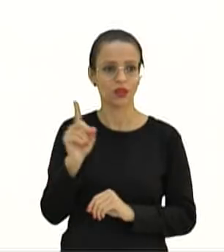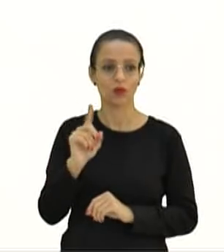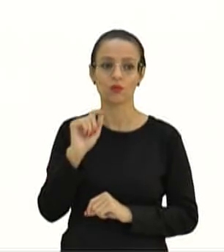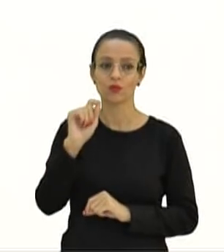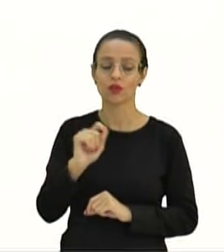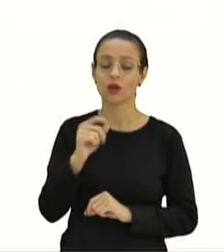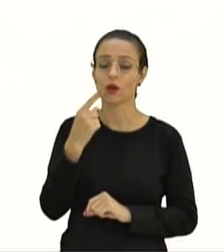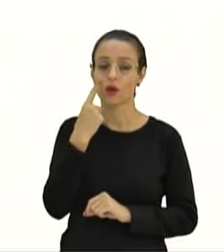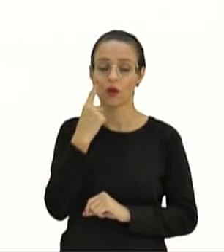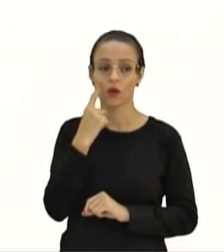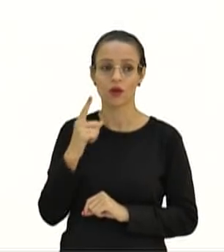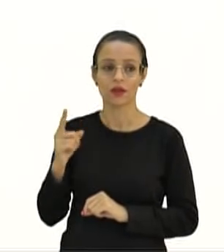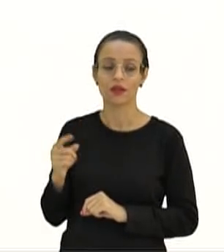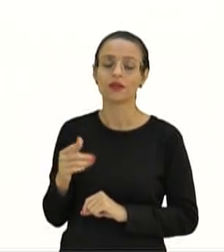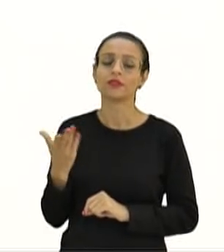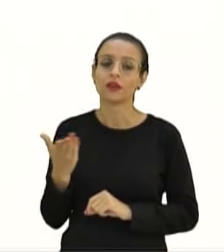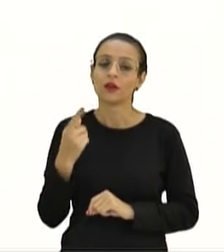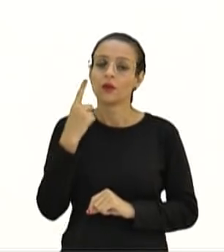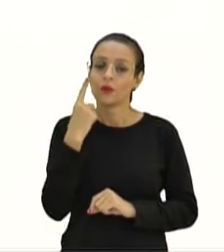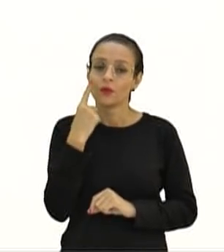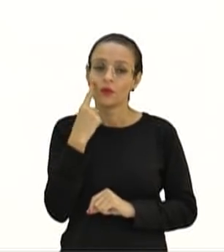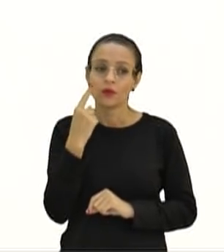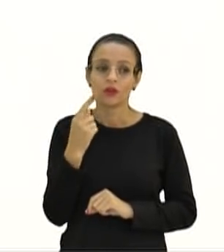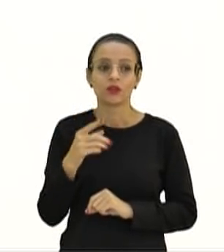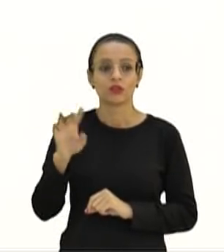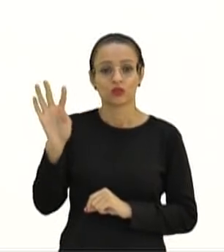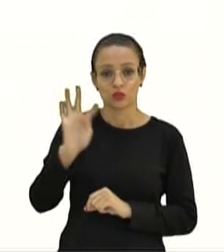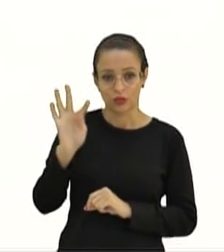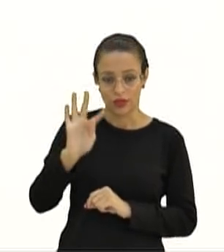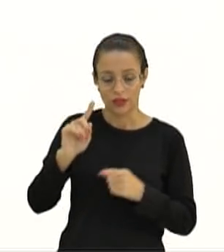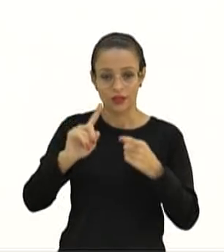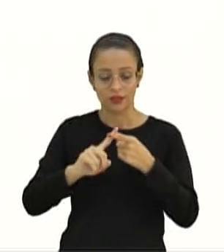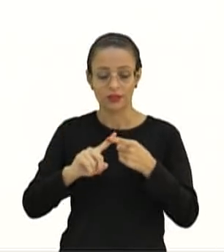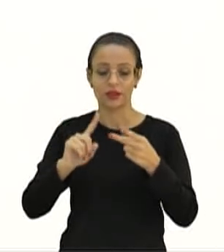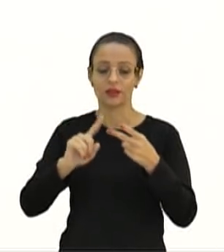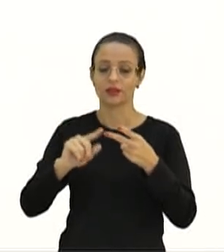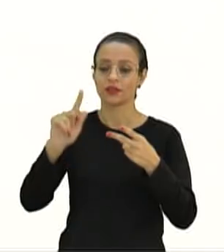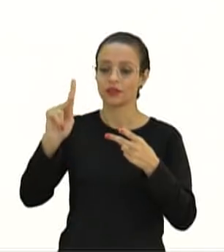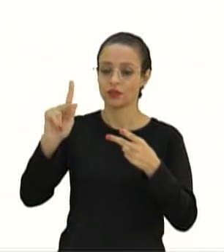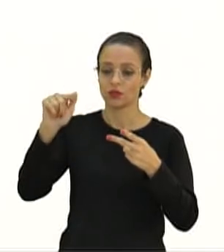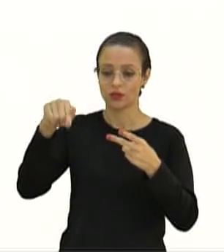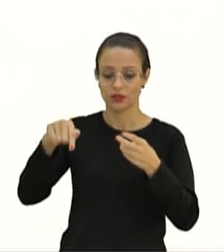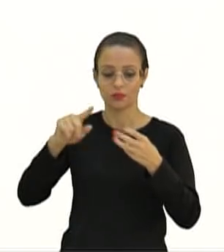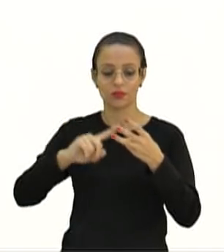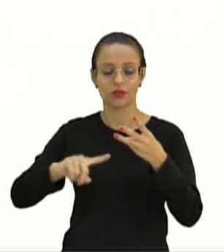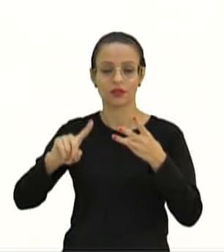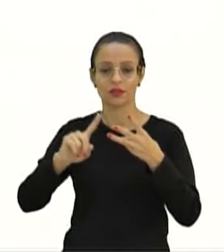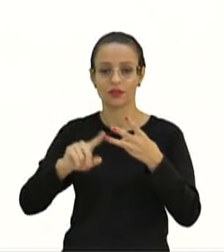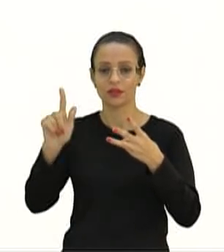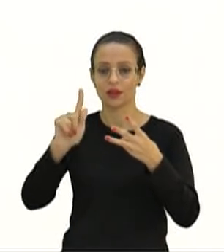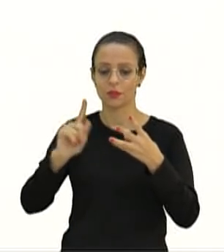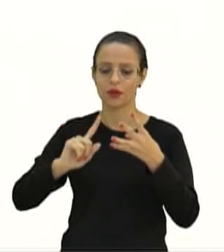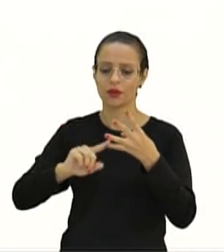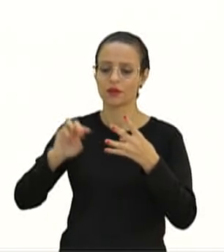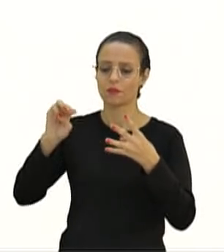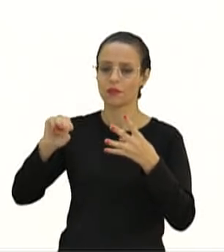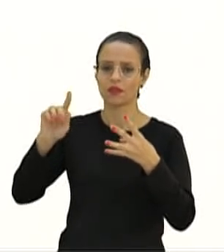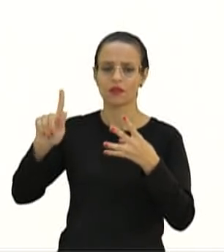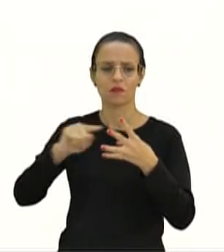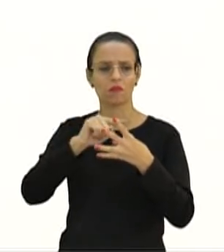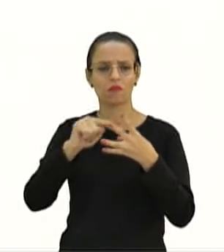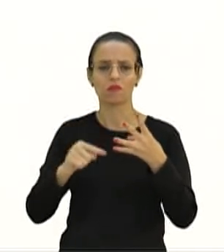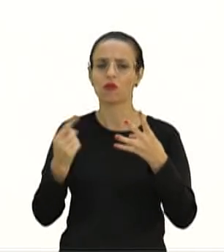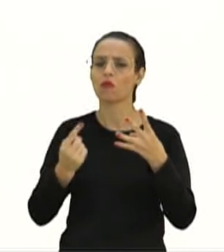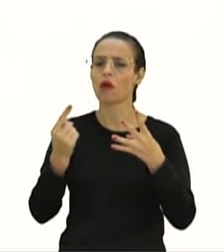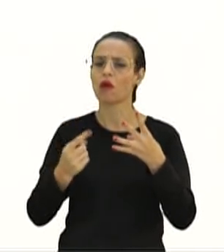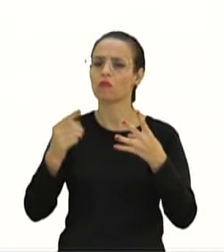falando pra gente, ó, que ele quer que a gente olhe aqui, tonelada, quilograma, grama ou miligrama. Qual desses é